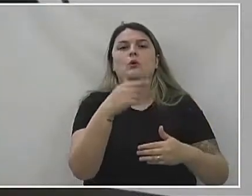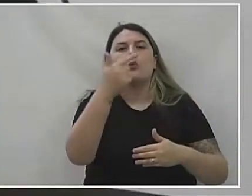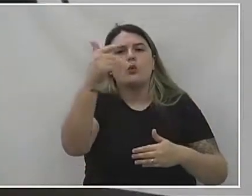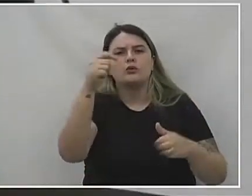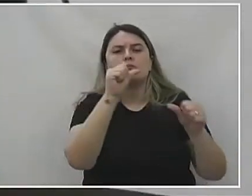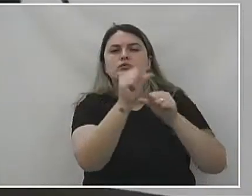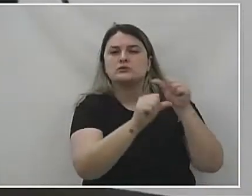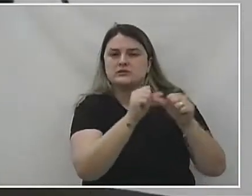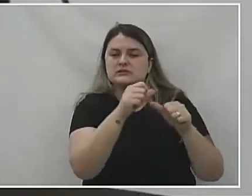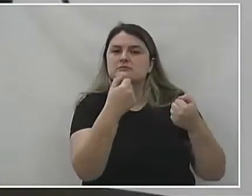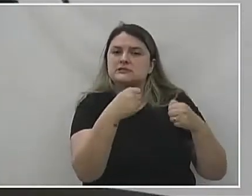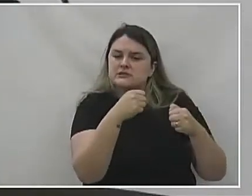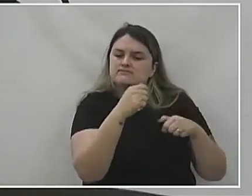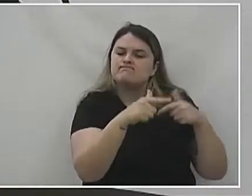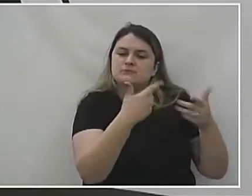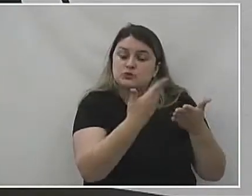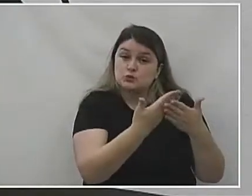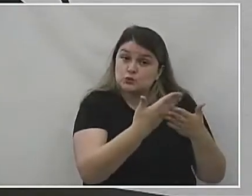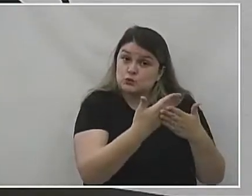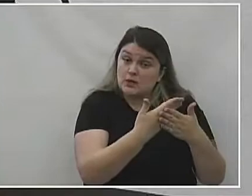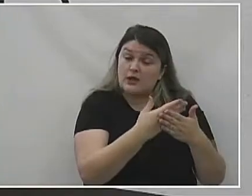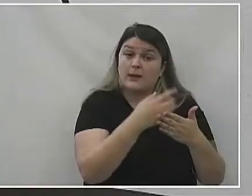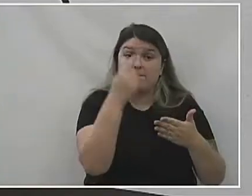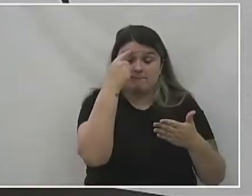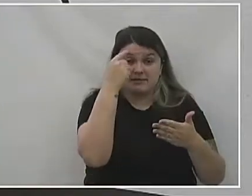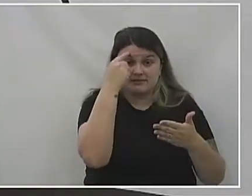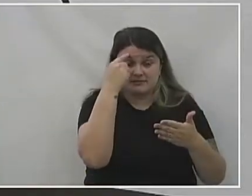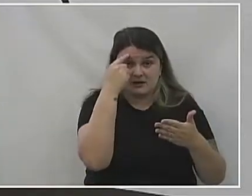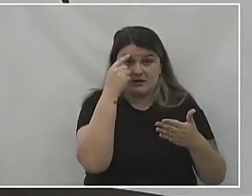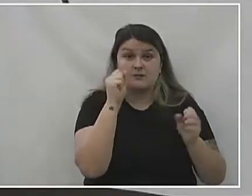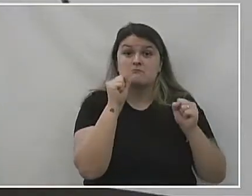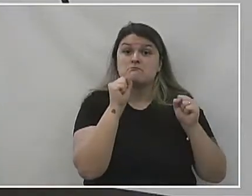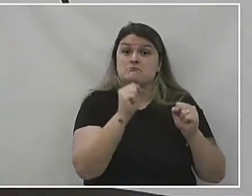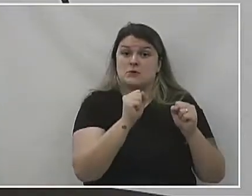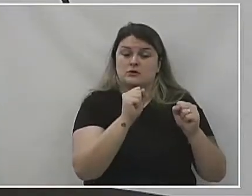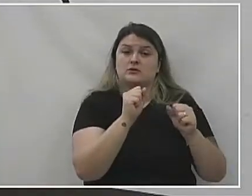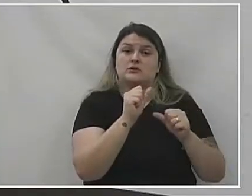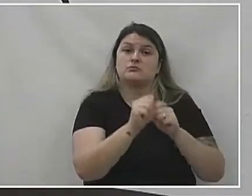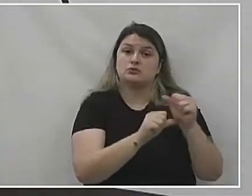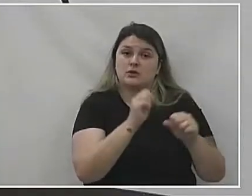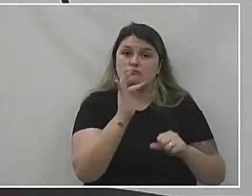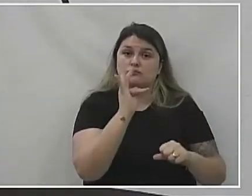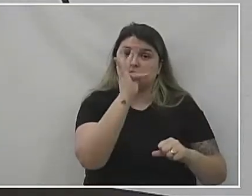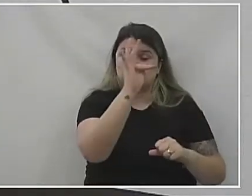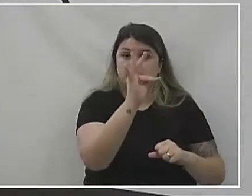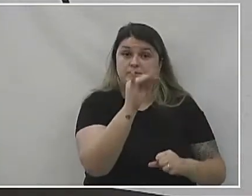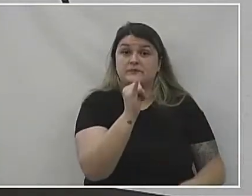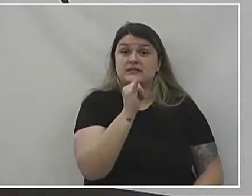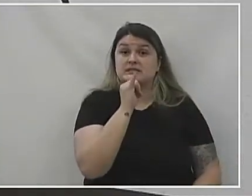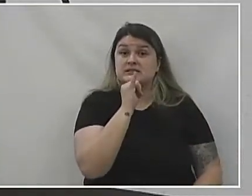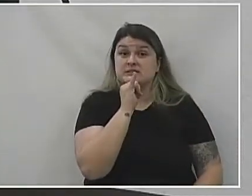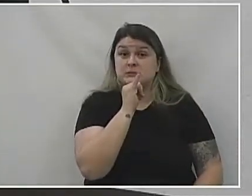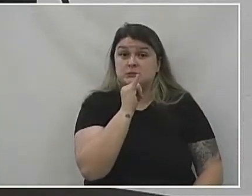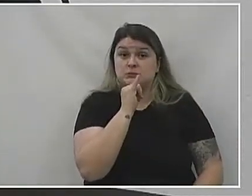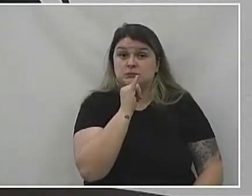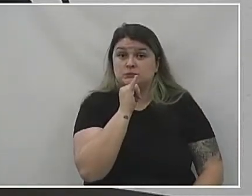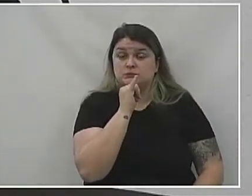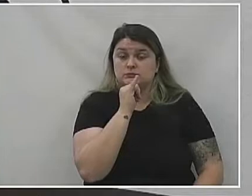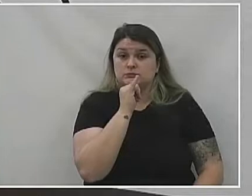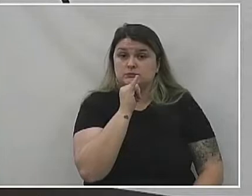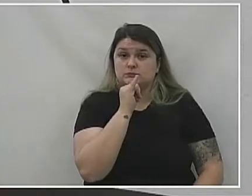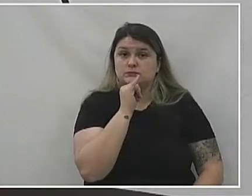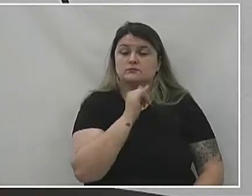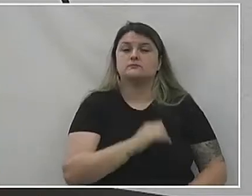várias outras alterações a gente tem que trabalhar e estudar o plano diretor para que possam ser alterados ainda por exemplo quem